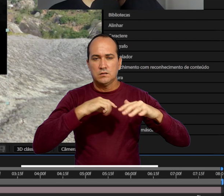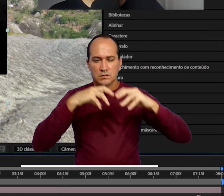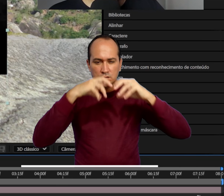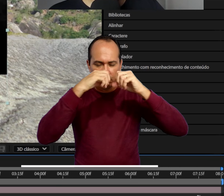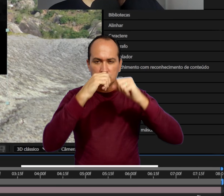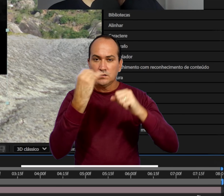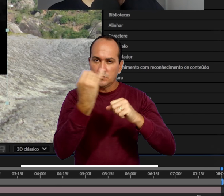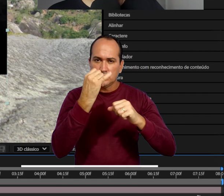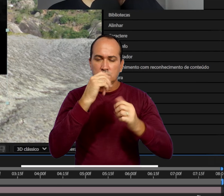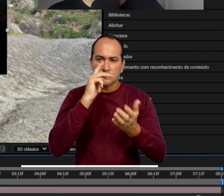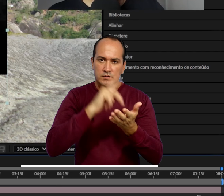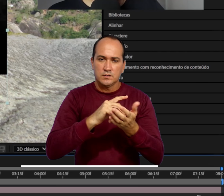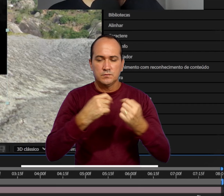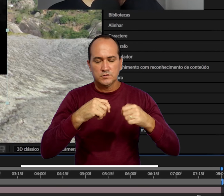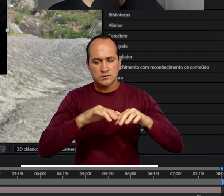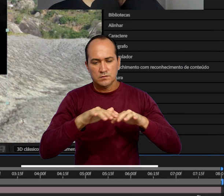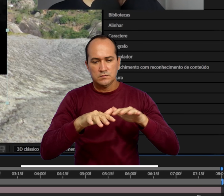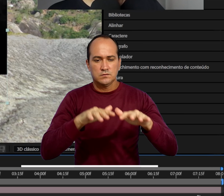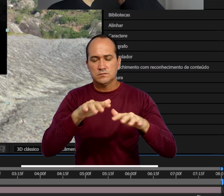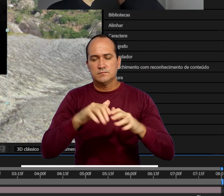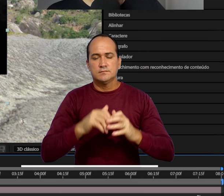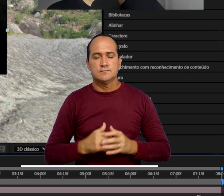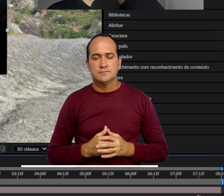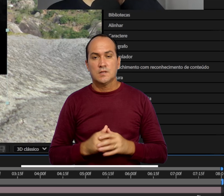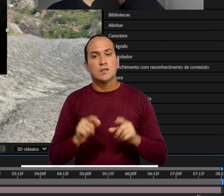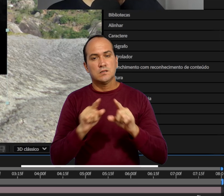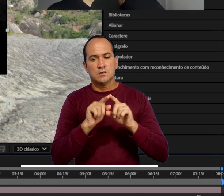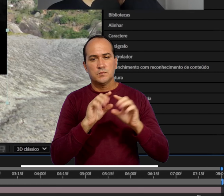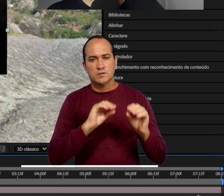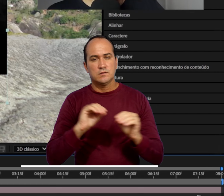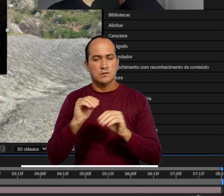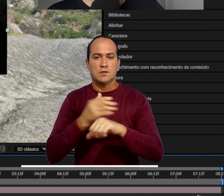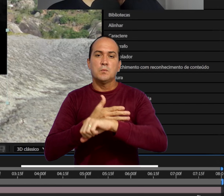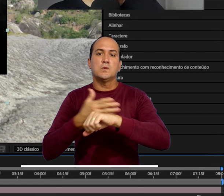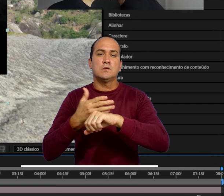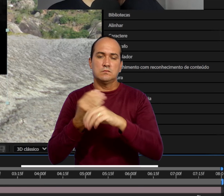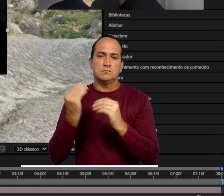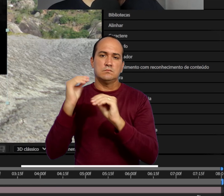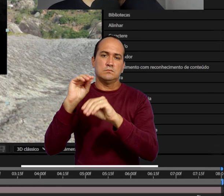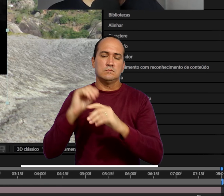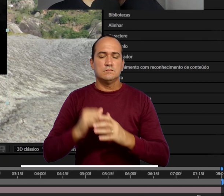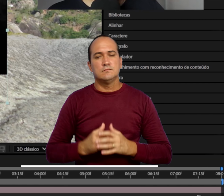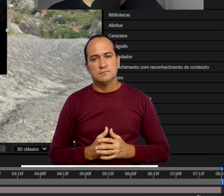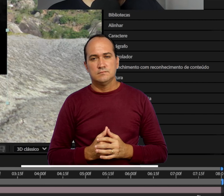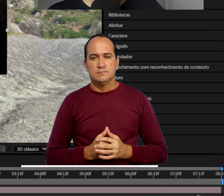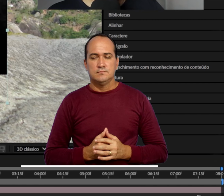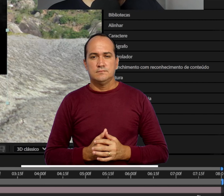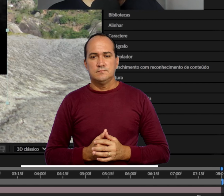sombrazinha embaixo dele que eu acho importante que mantenha. E também vou trazer um pouquinho mais do branco aqui.